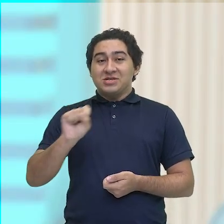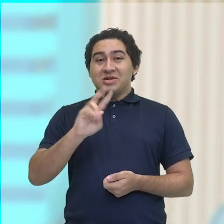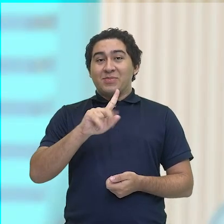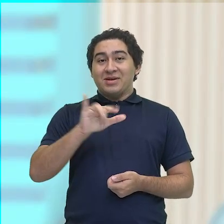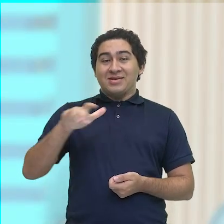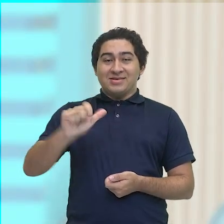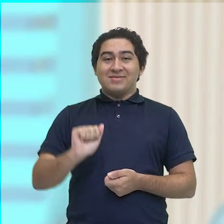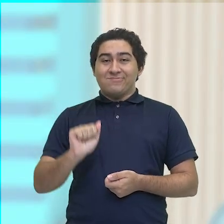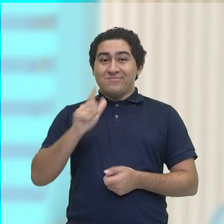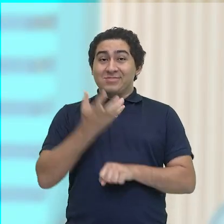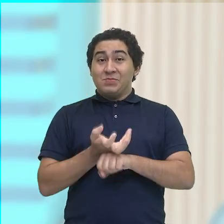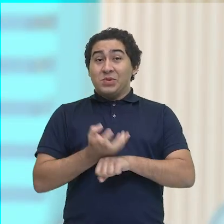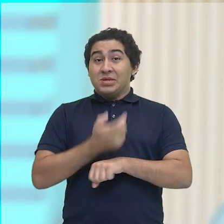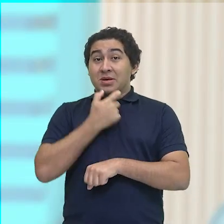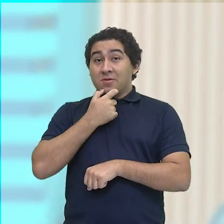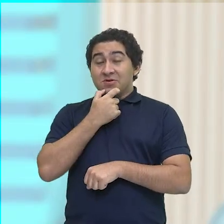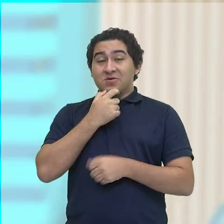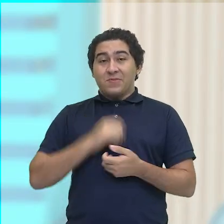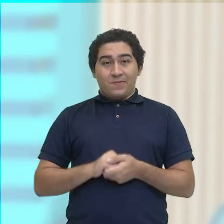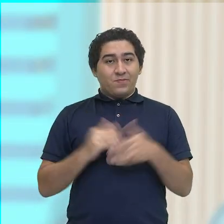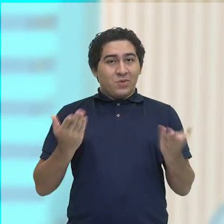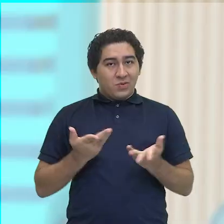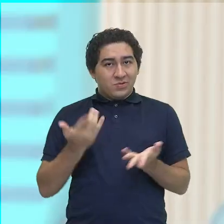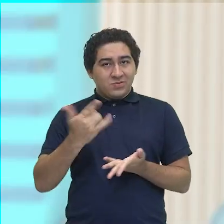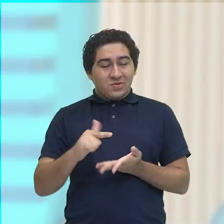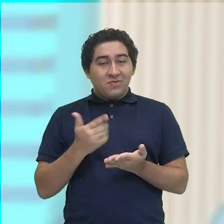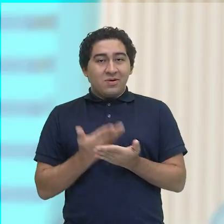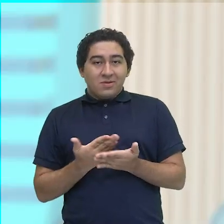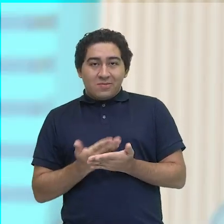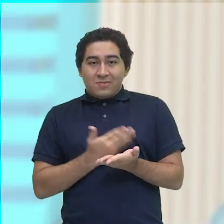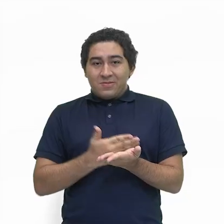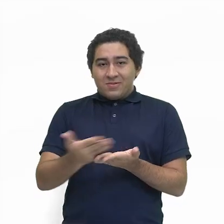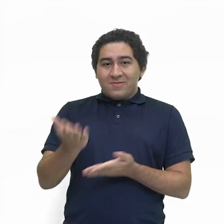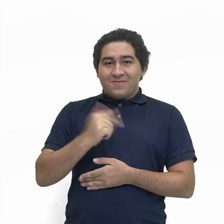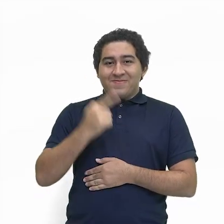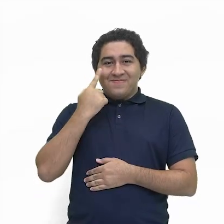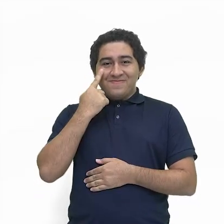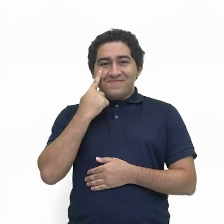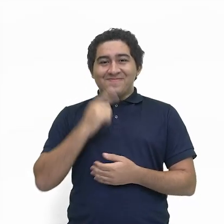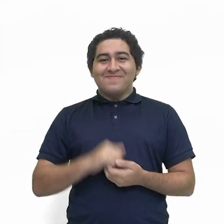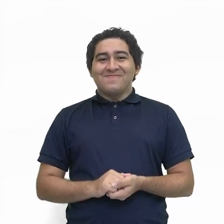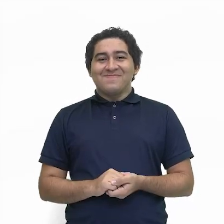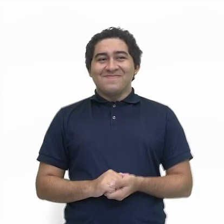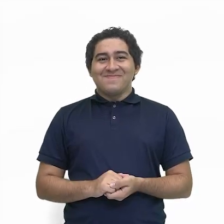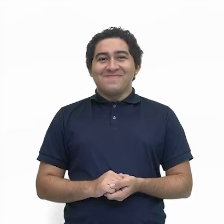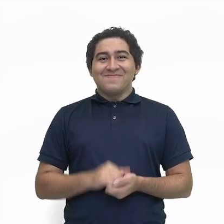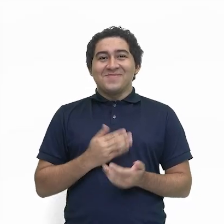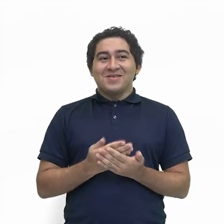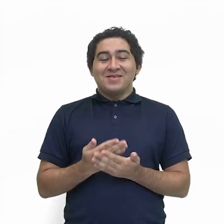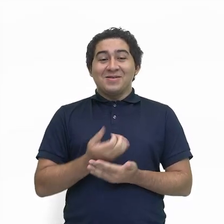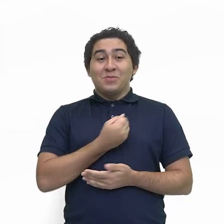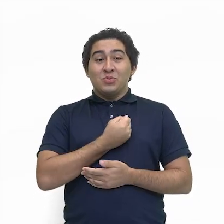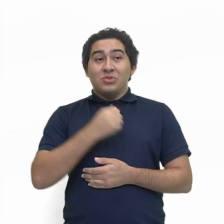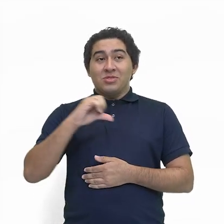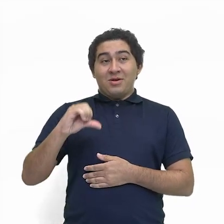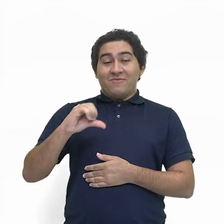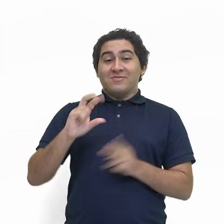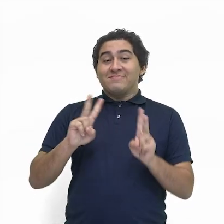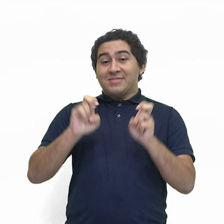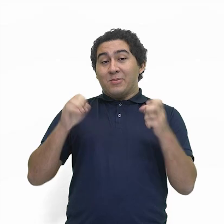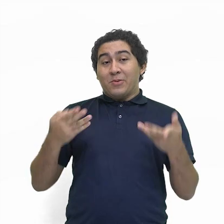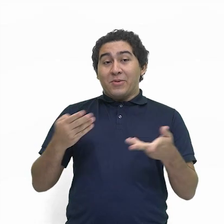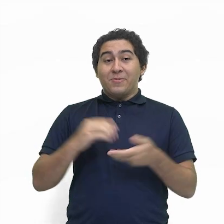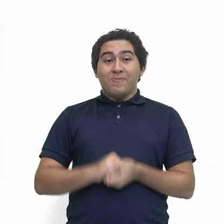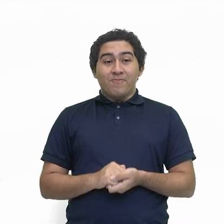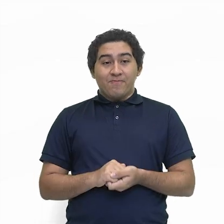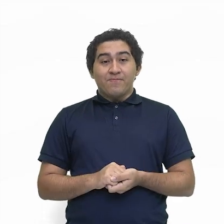de Língua Inglesa. Estou aqui para mais uma aula com vocês. Vamos lá. É a aula de número 9. Objeto de conhecimento,